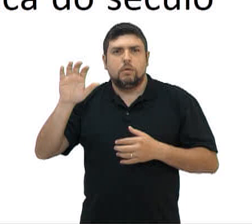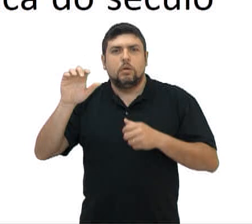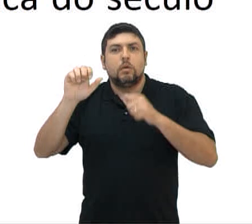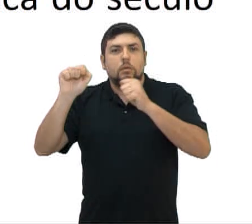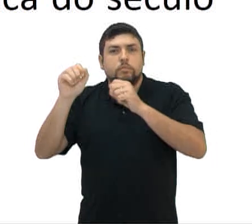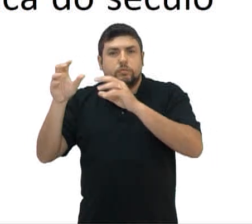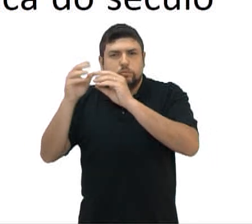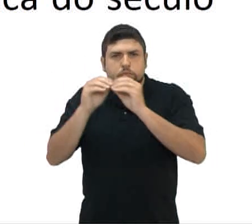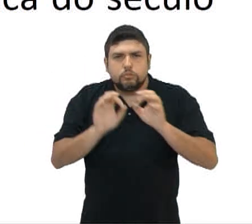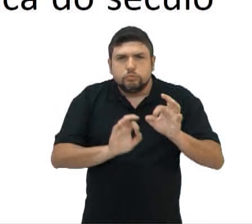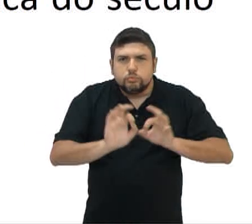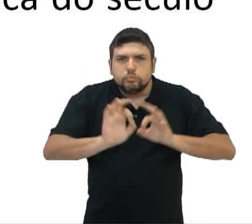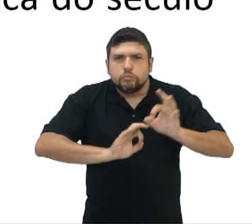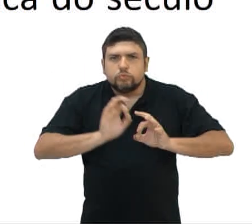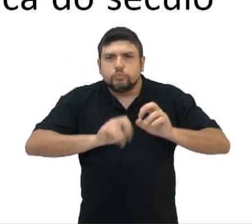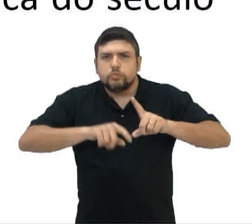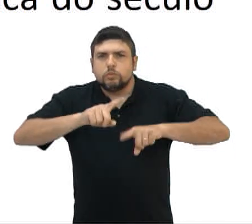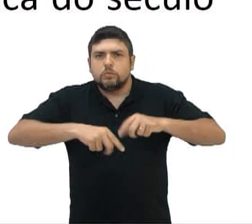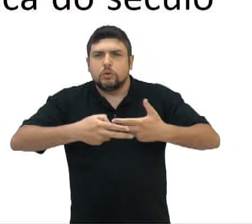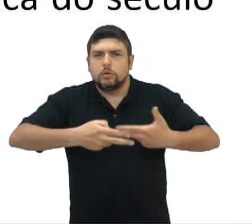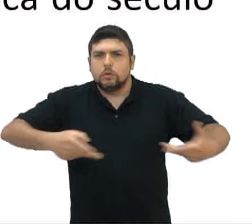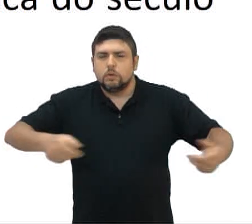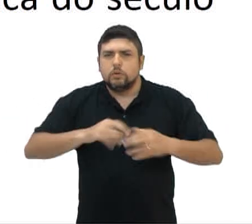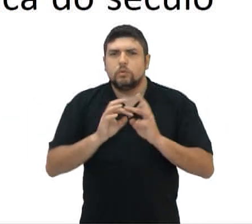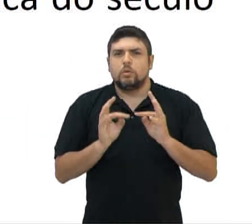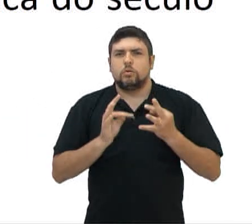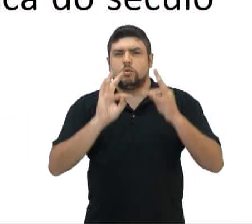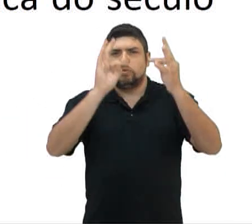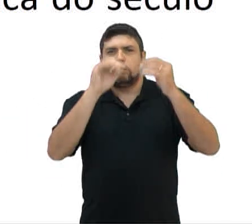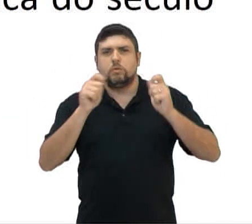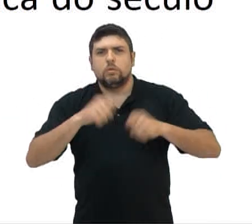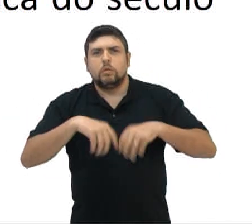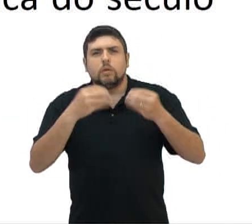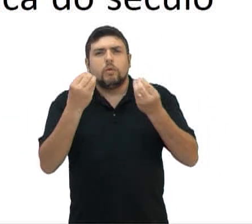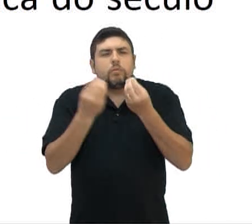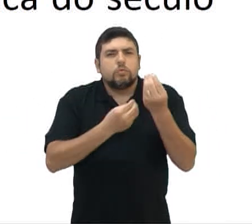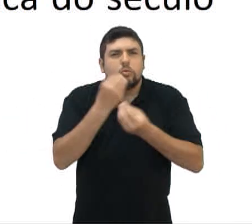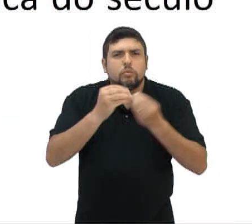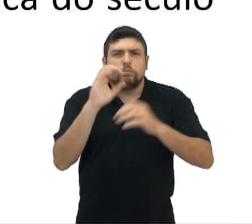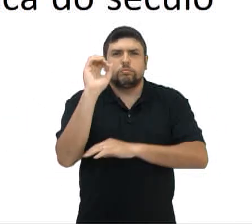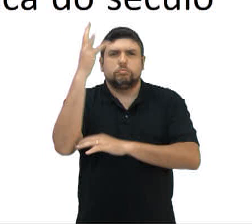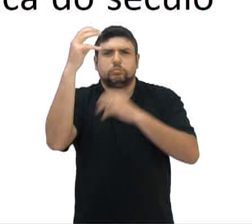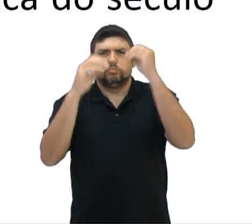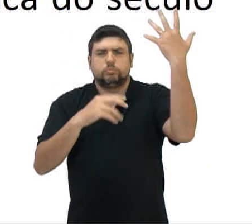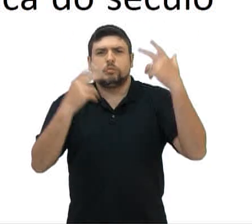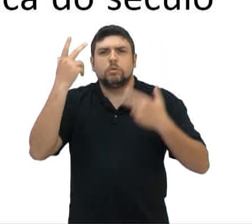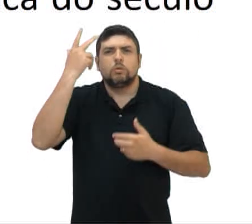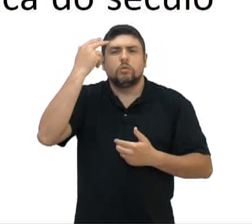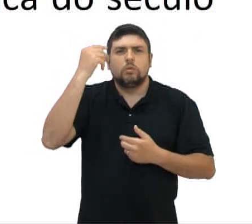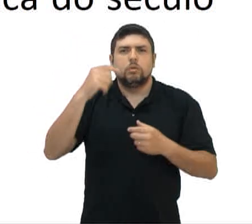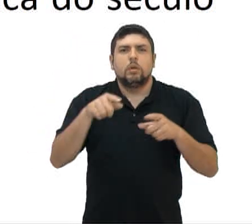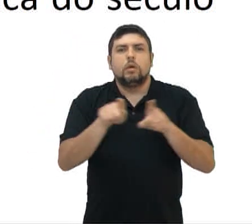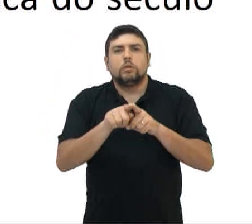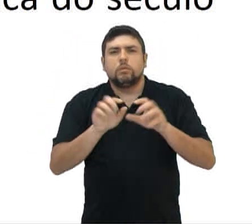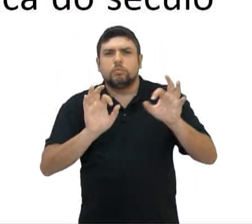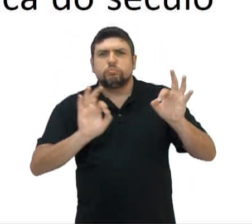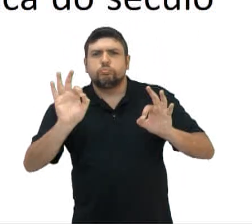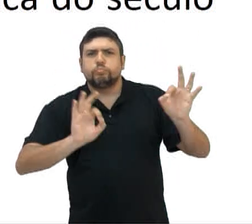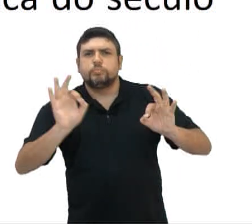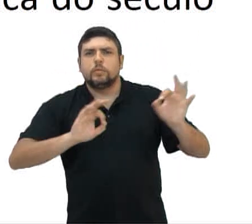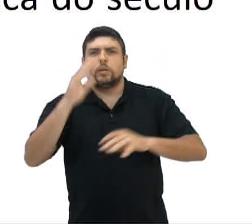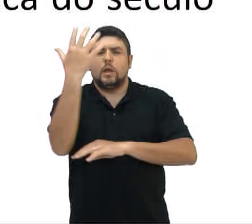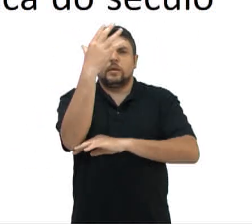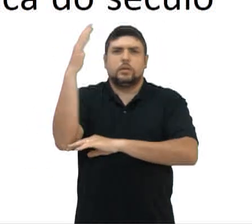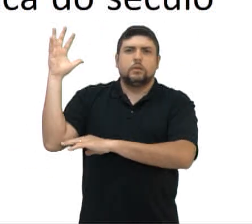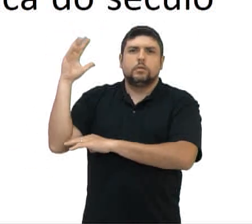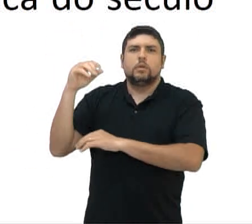artefatos tecnológicos capazes de medir e calcular o fluxo dos fenômenos naturais e também manipular a própria natureza, constitui